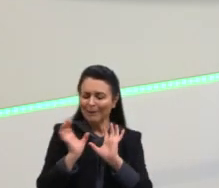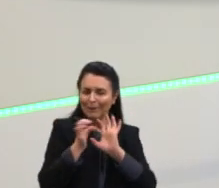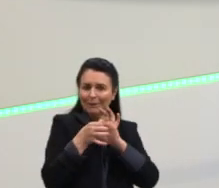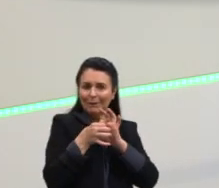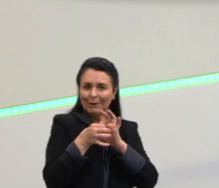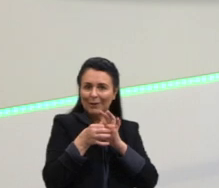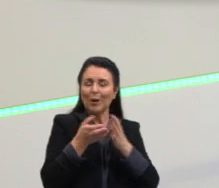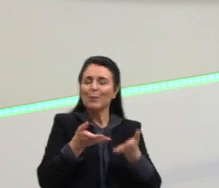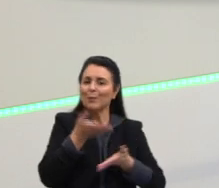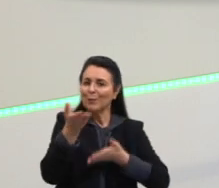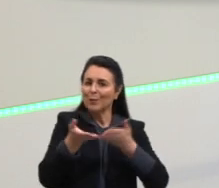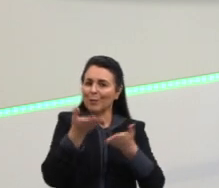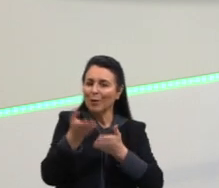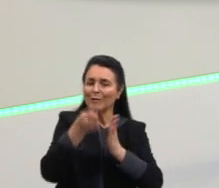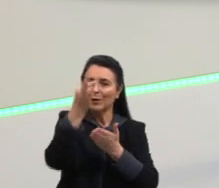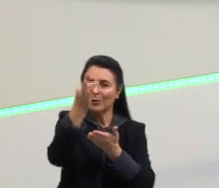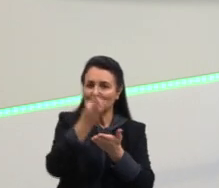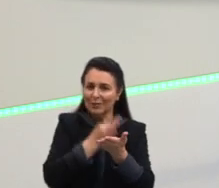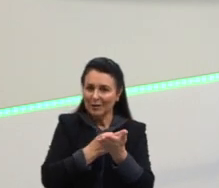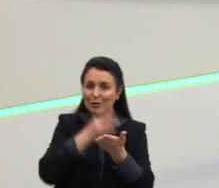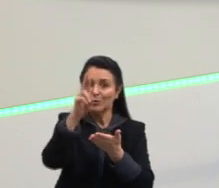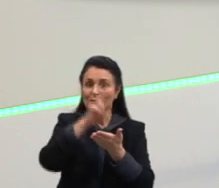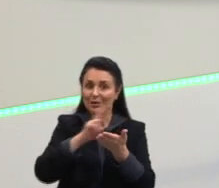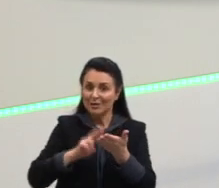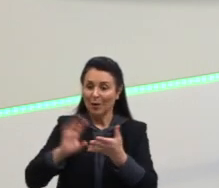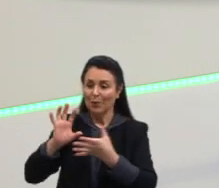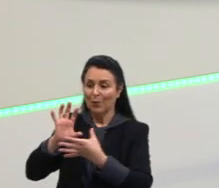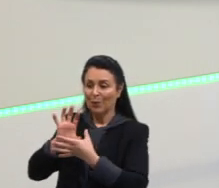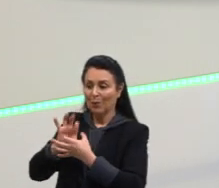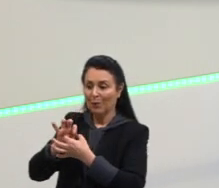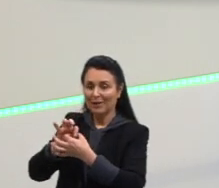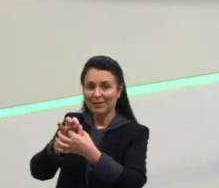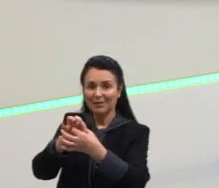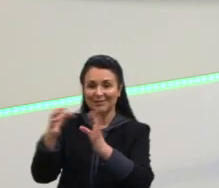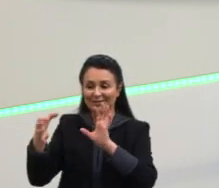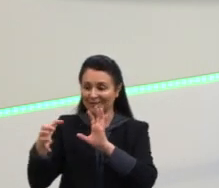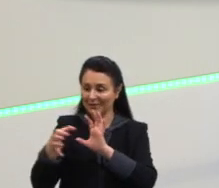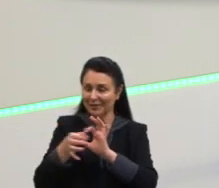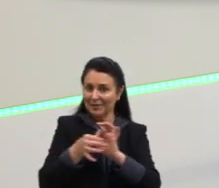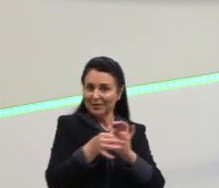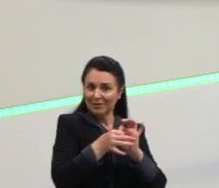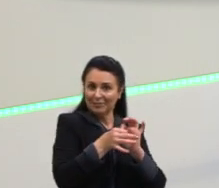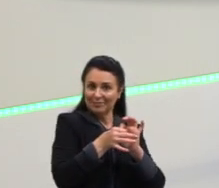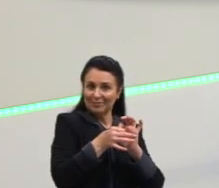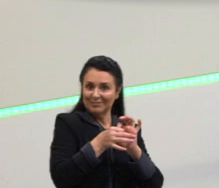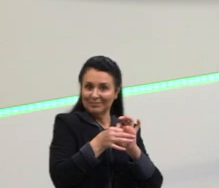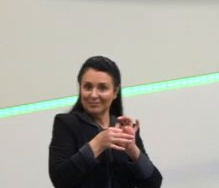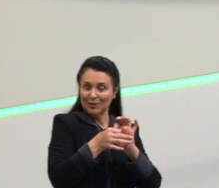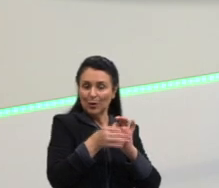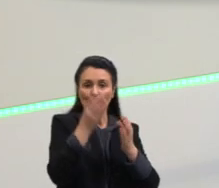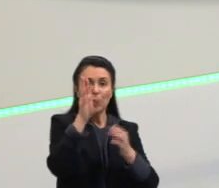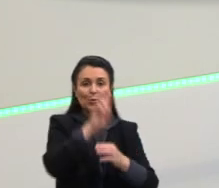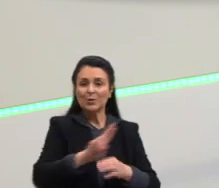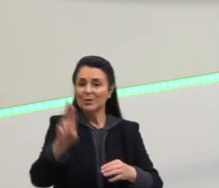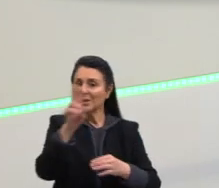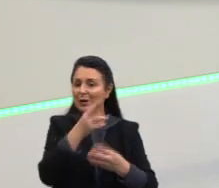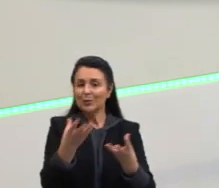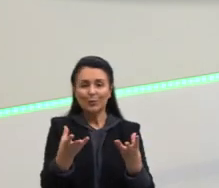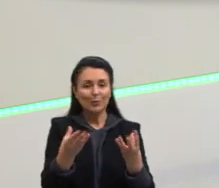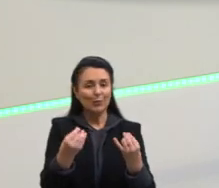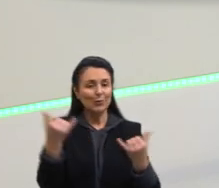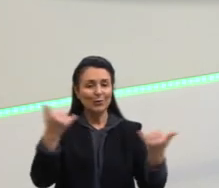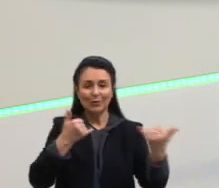promovem esse texto de redação coeso e coerente dentro dessas informações né E como a gente